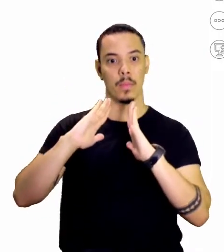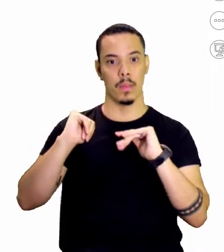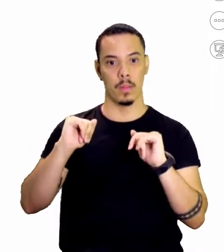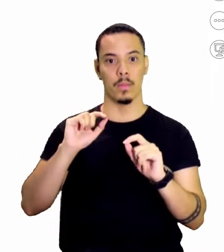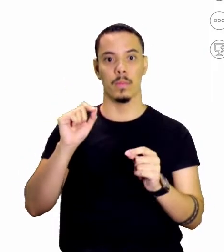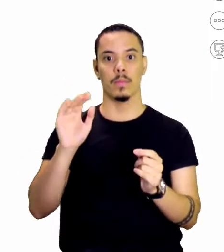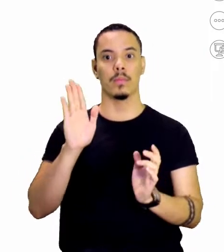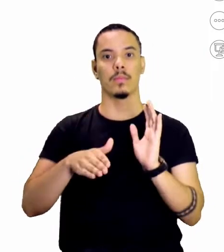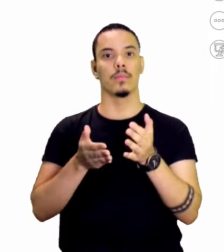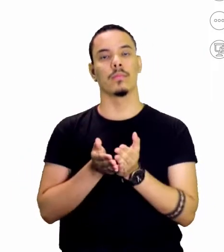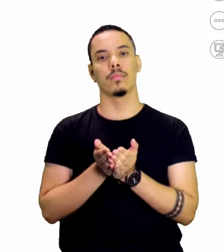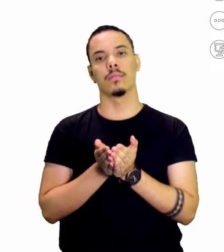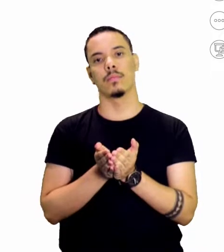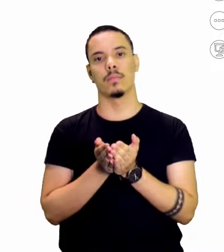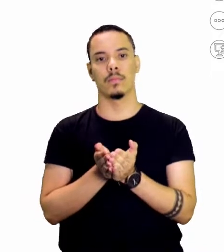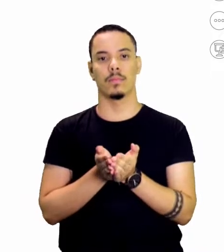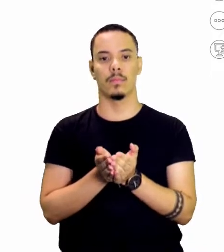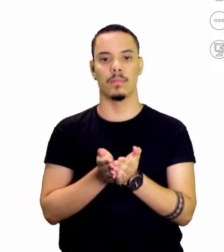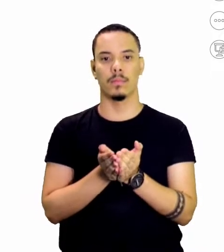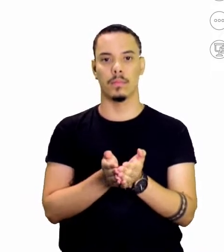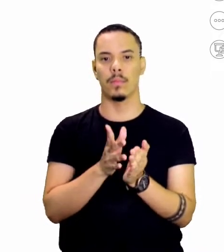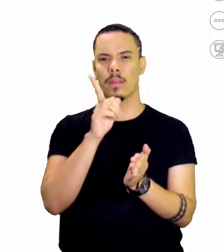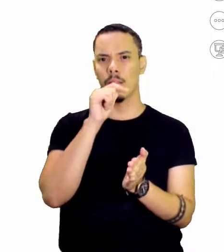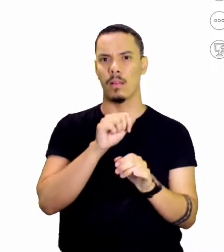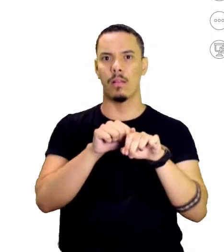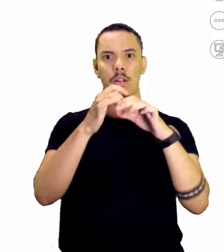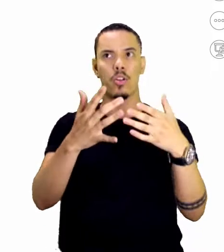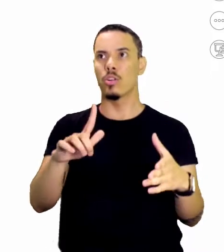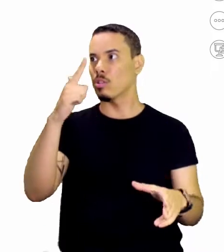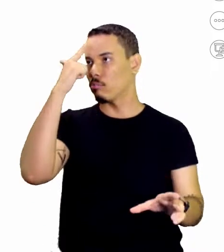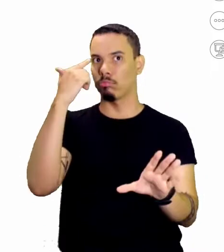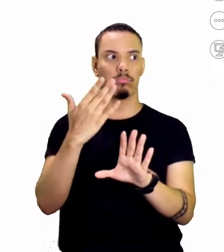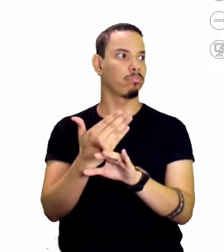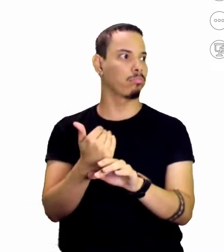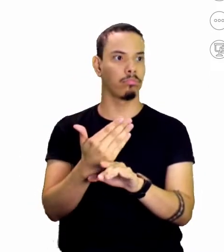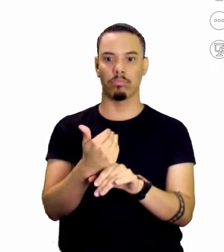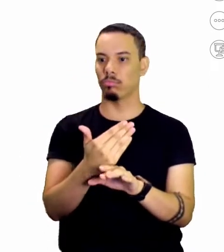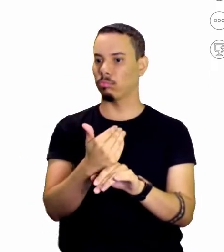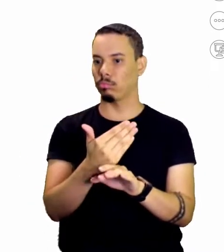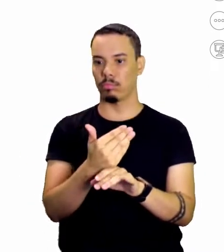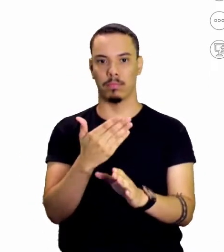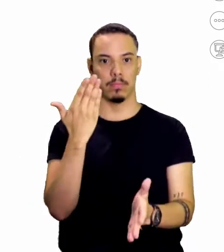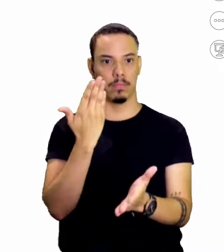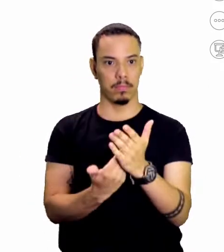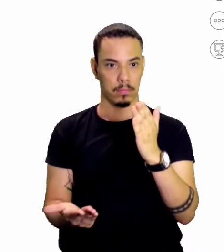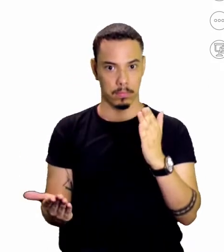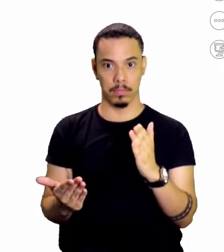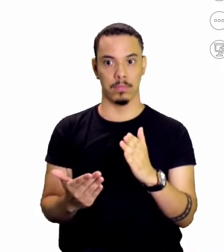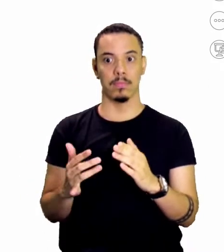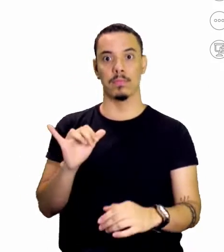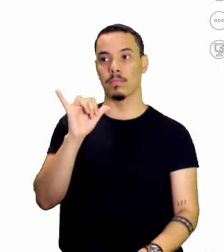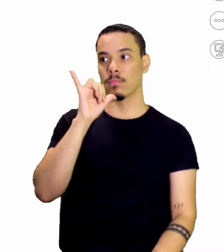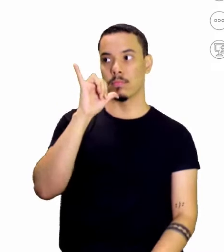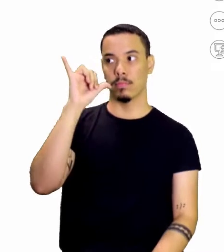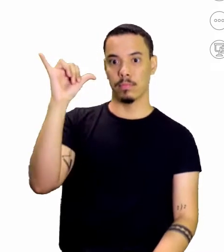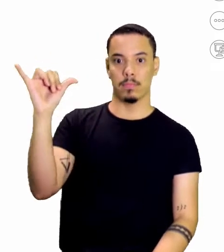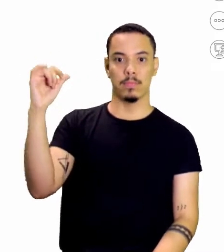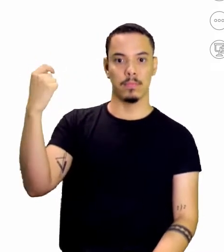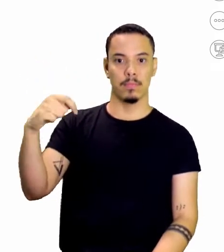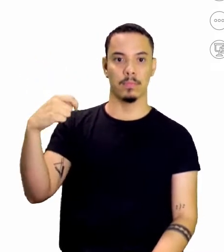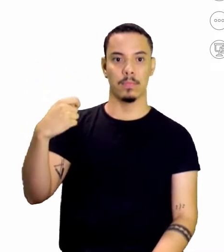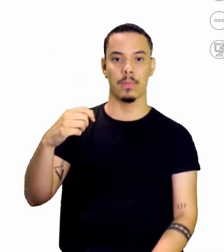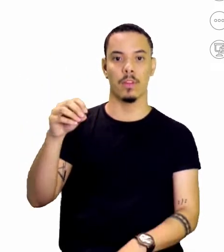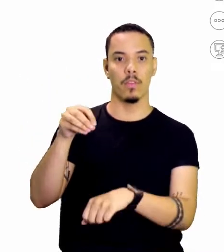barco né olha aí falei que a Guarda Costeira localize no caso necessário